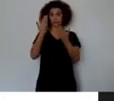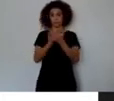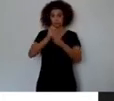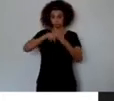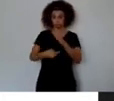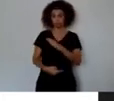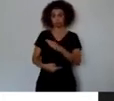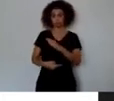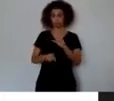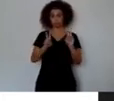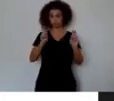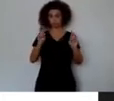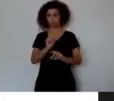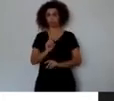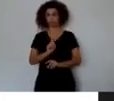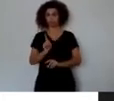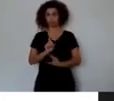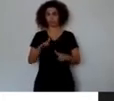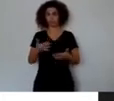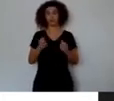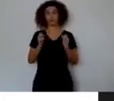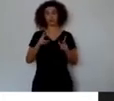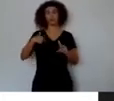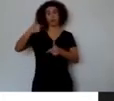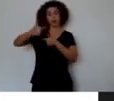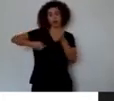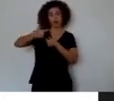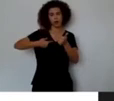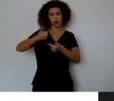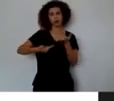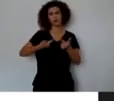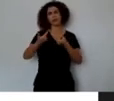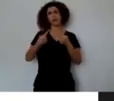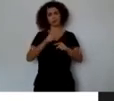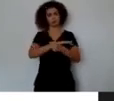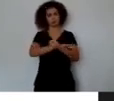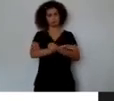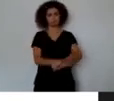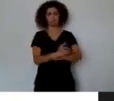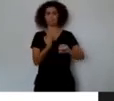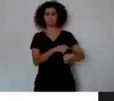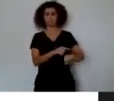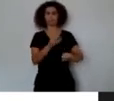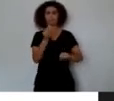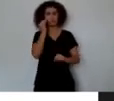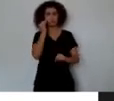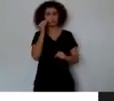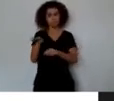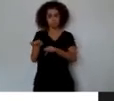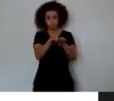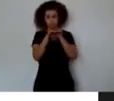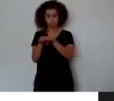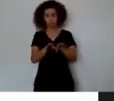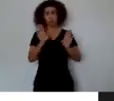apesar das preocupações e da luta contra a discriminação racial serem fundamentais para uma sociedade mais justa e humana, a psicologia pouco se